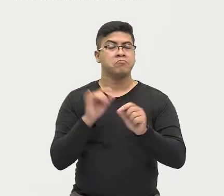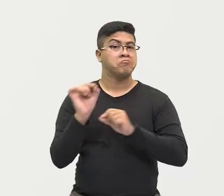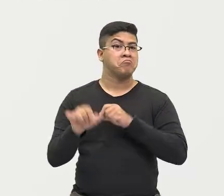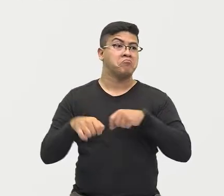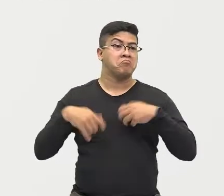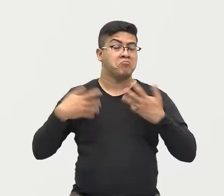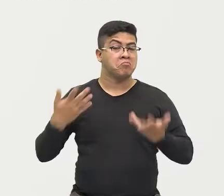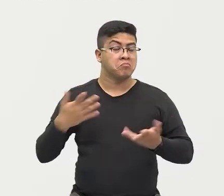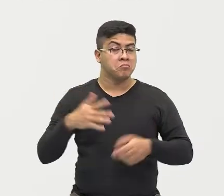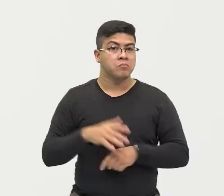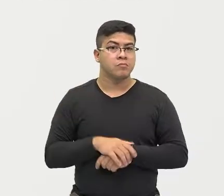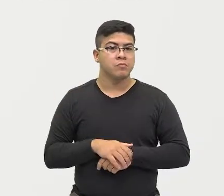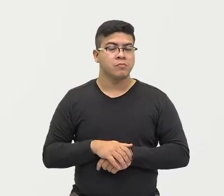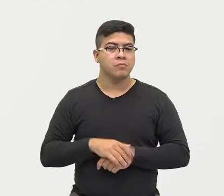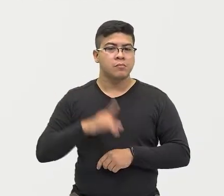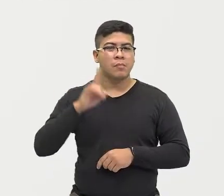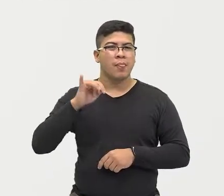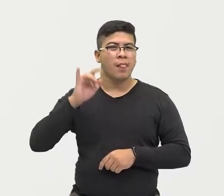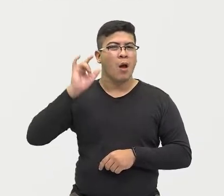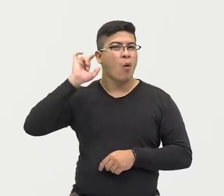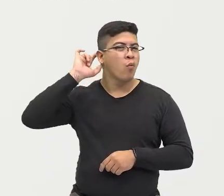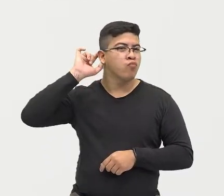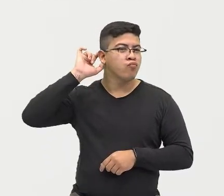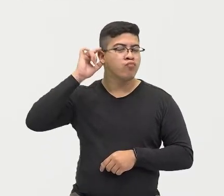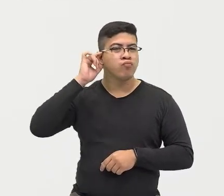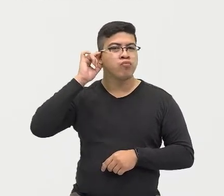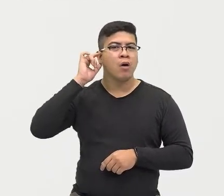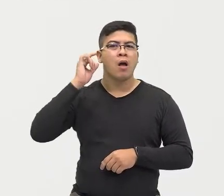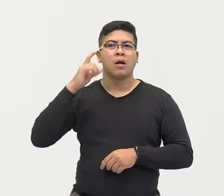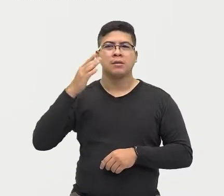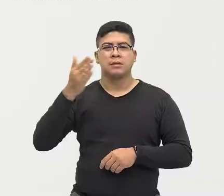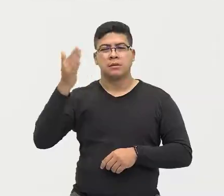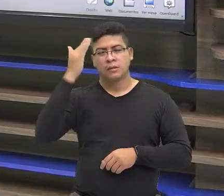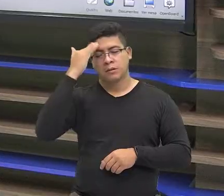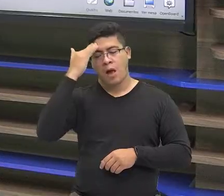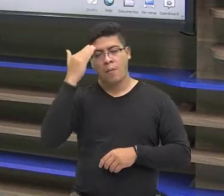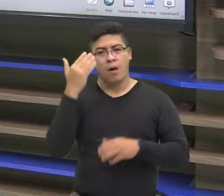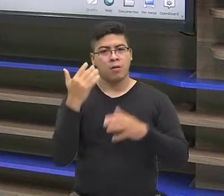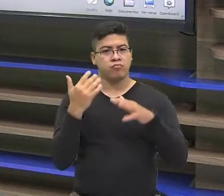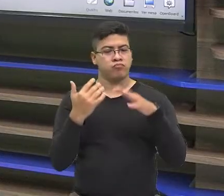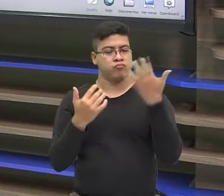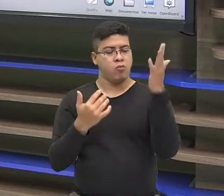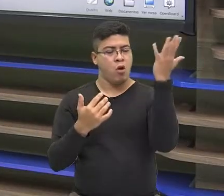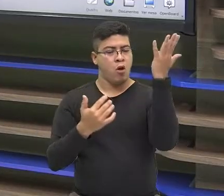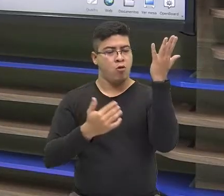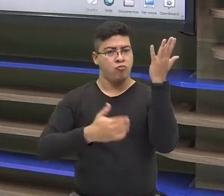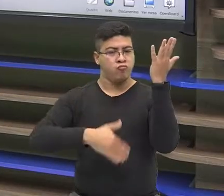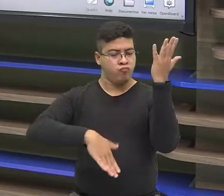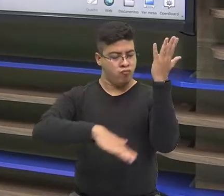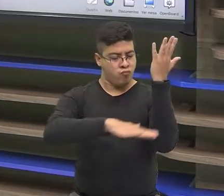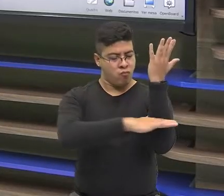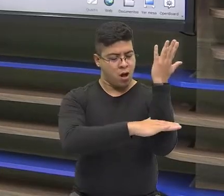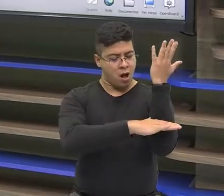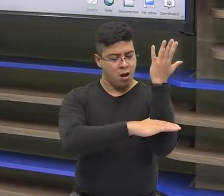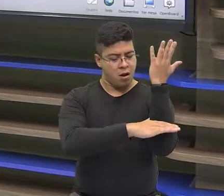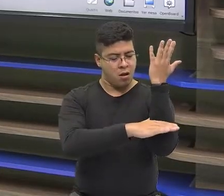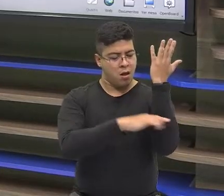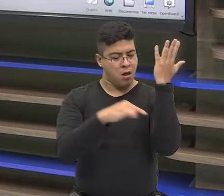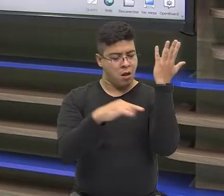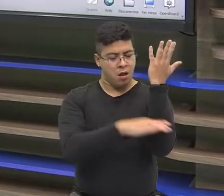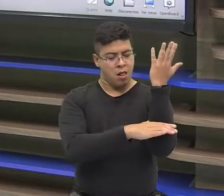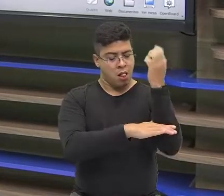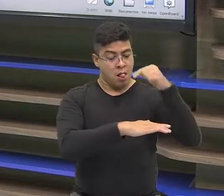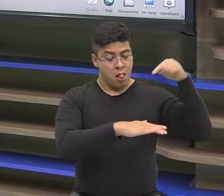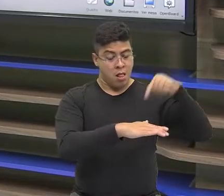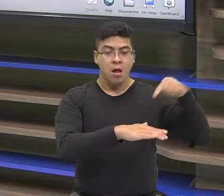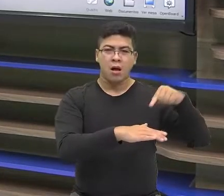é a orelha de pau, conhecido como orelha de pau, né? Que é um parasita. Um parasita, eu tenho certeza que você